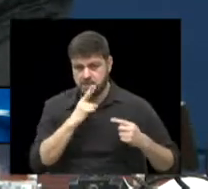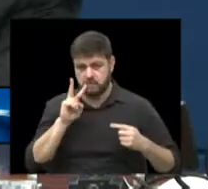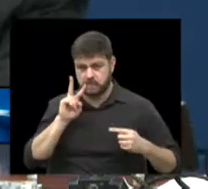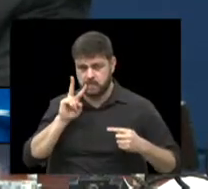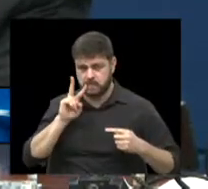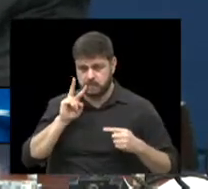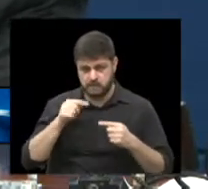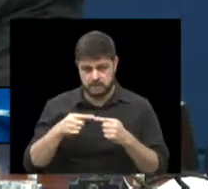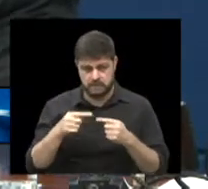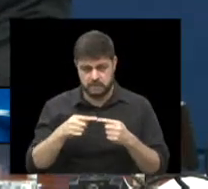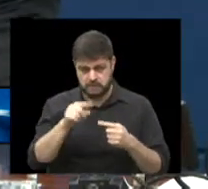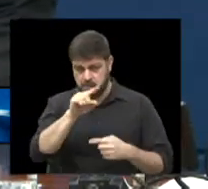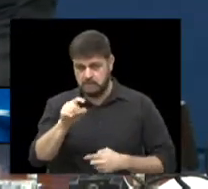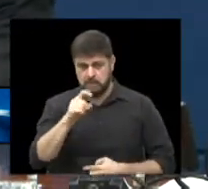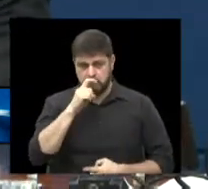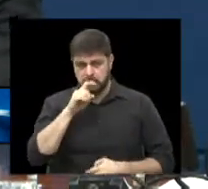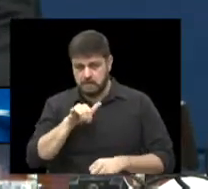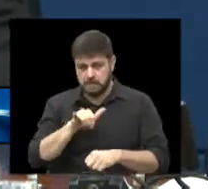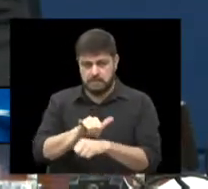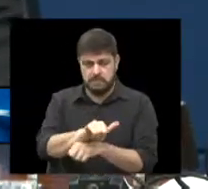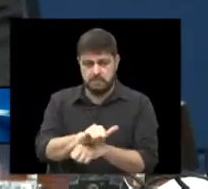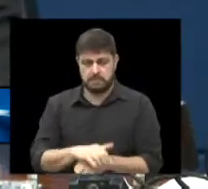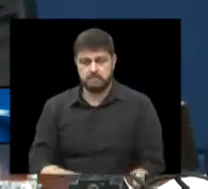Gratti, sim. E Zé Carlos, ausente.